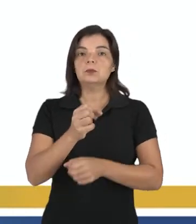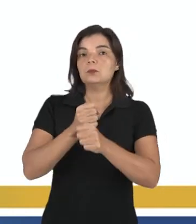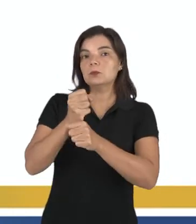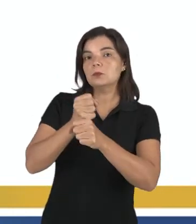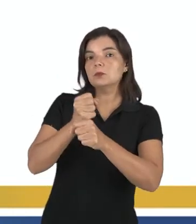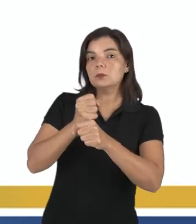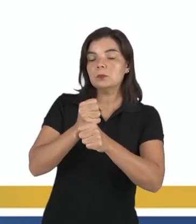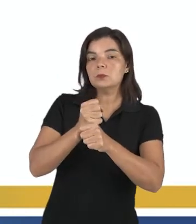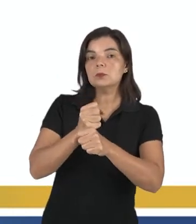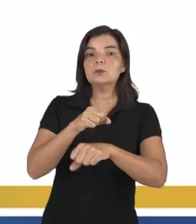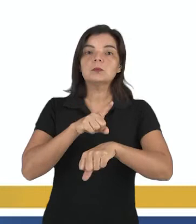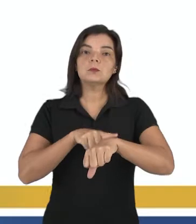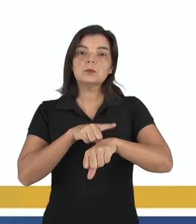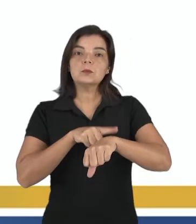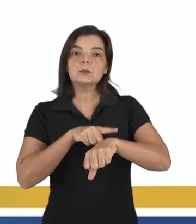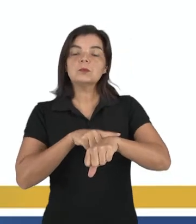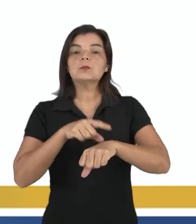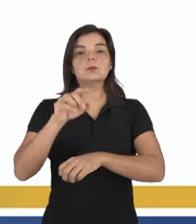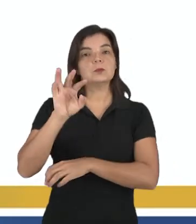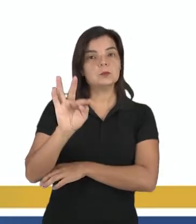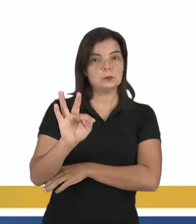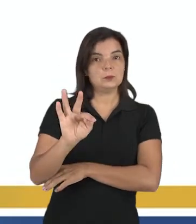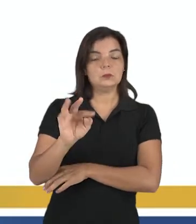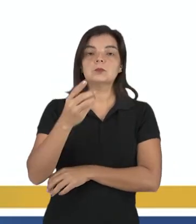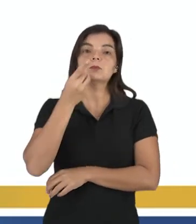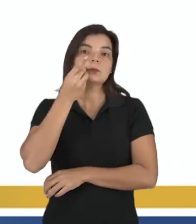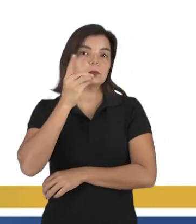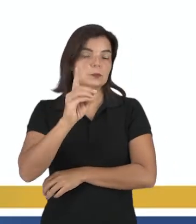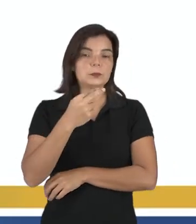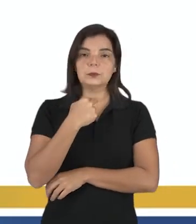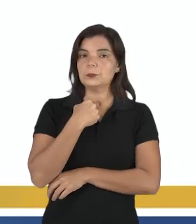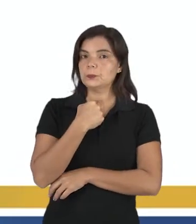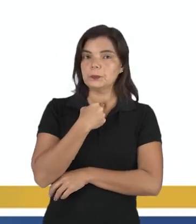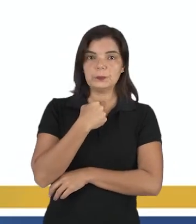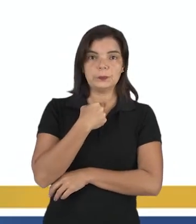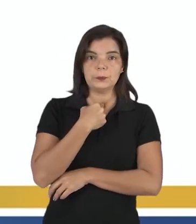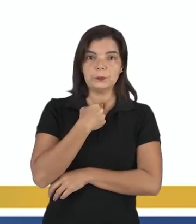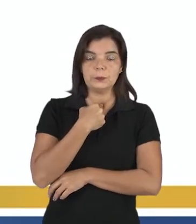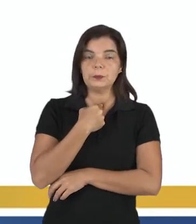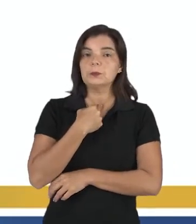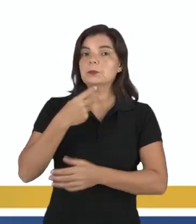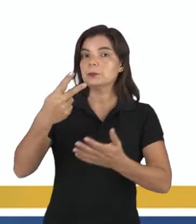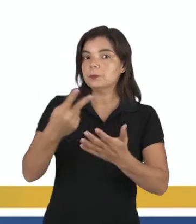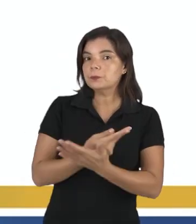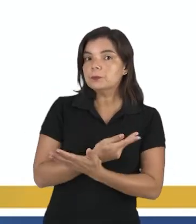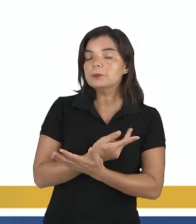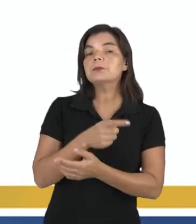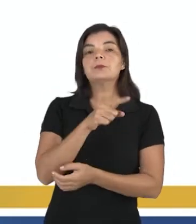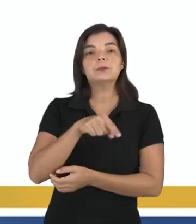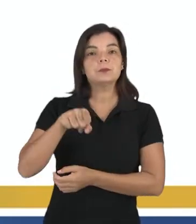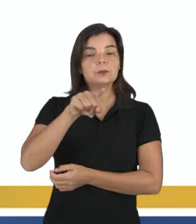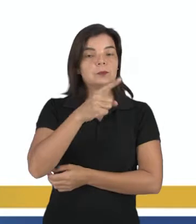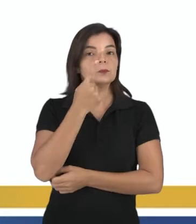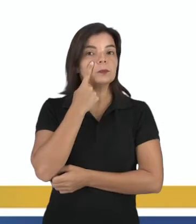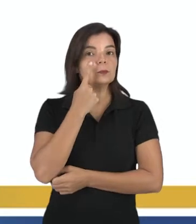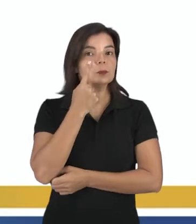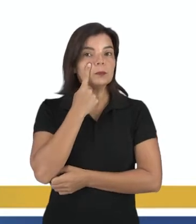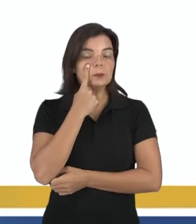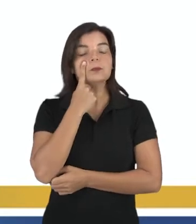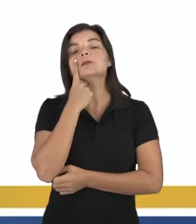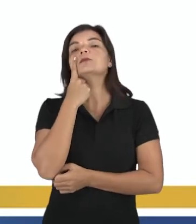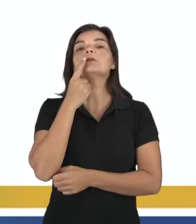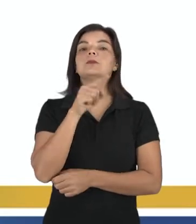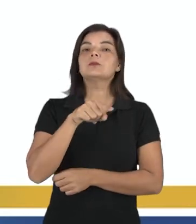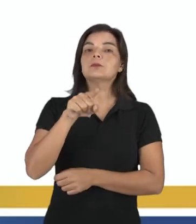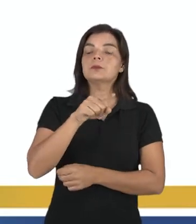ano e trabalhar o tempo em dia. Isso não vai dar certo, tá? Então vocês devem observar